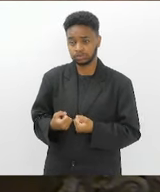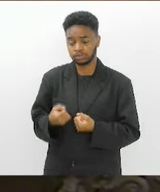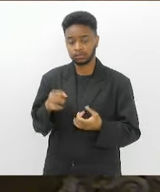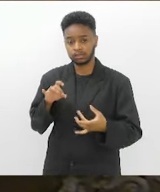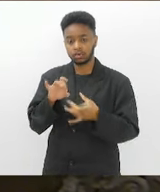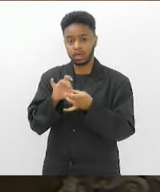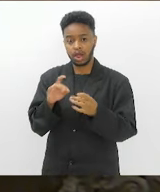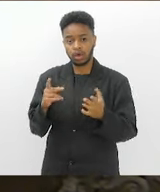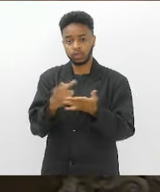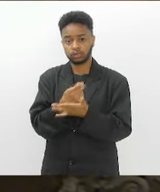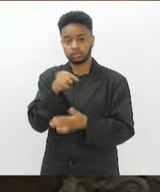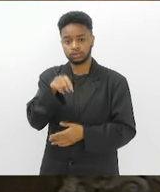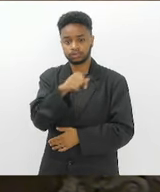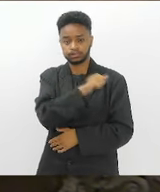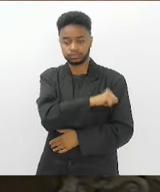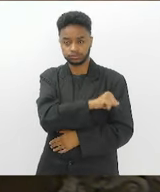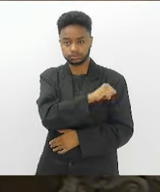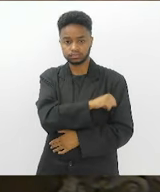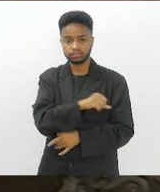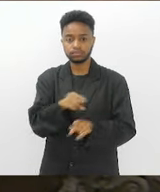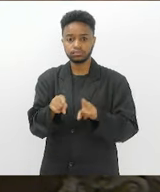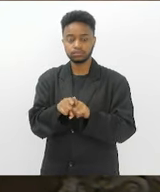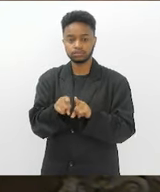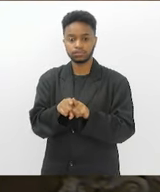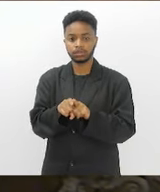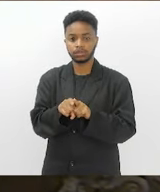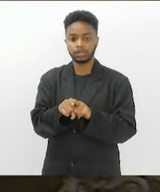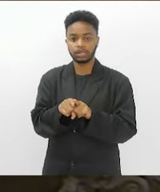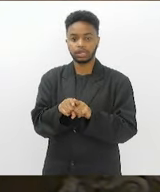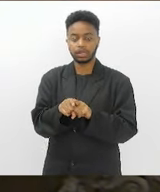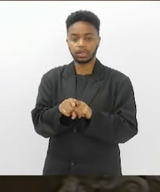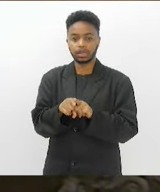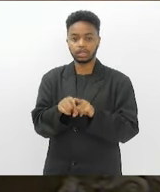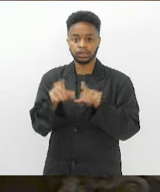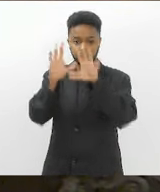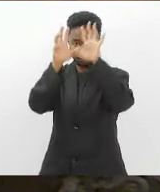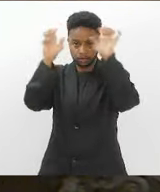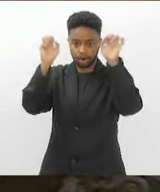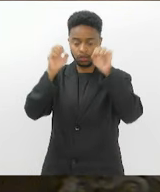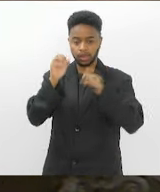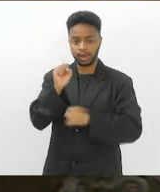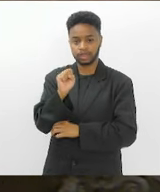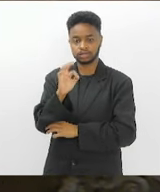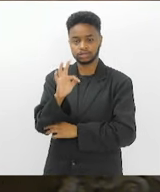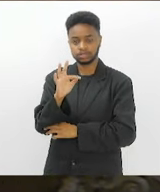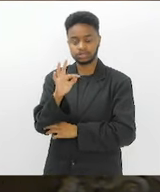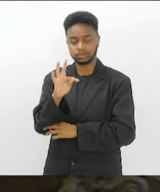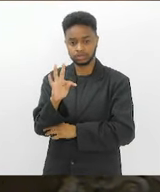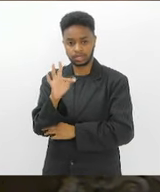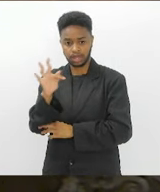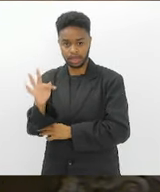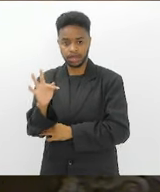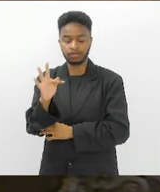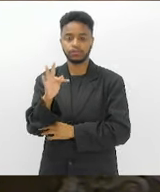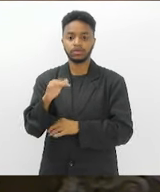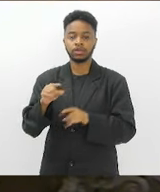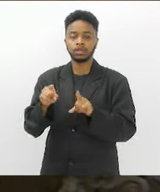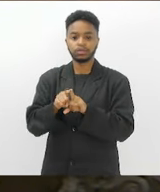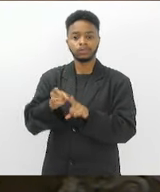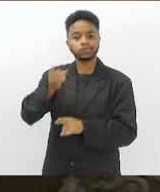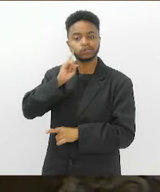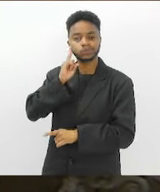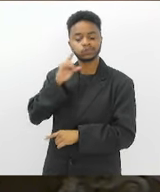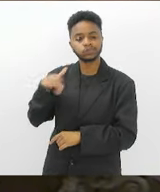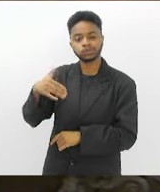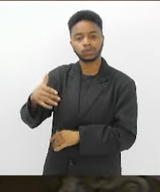Rio de Janeiro, a interferência de um STF no dia a dia da segurança. Aliás,